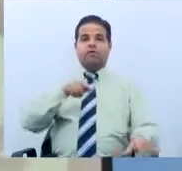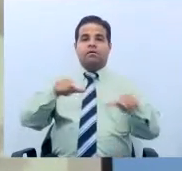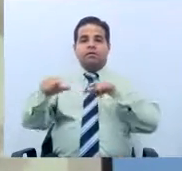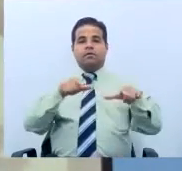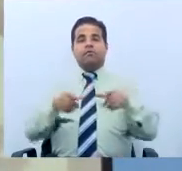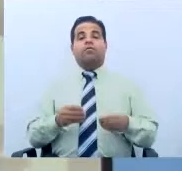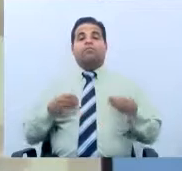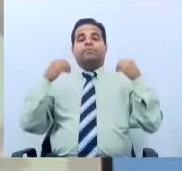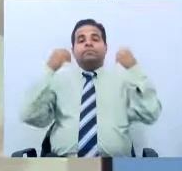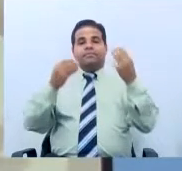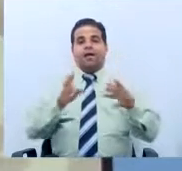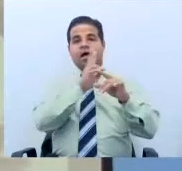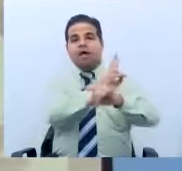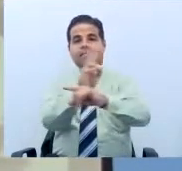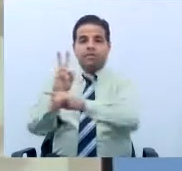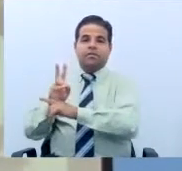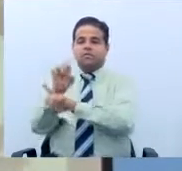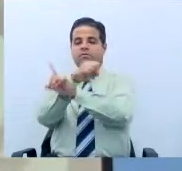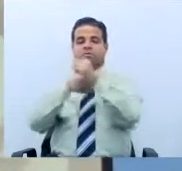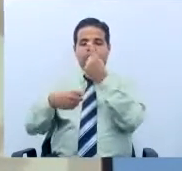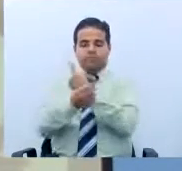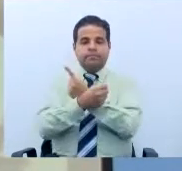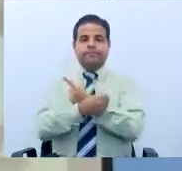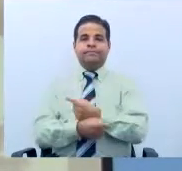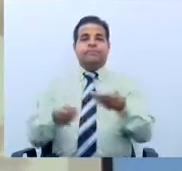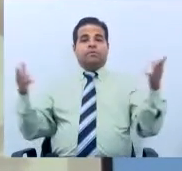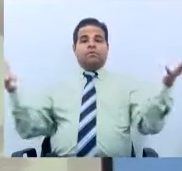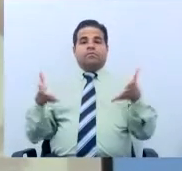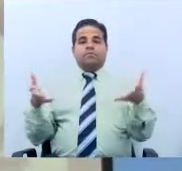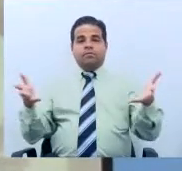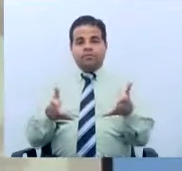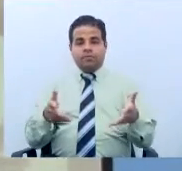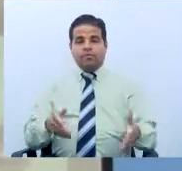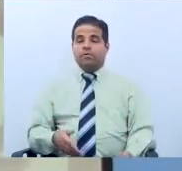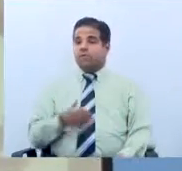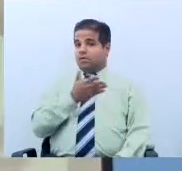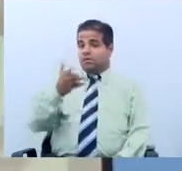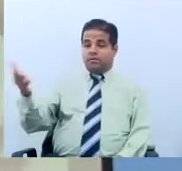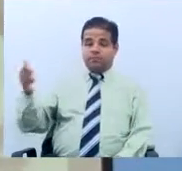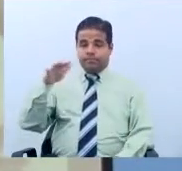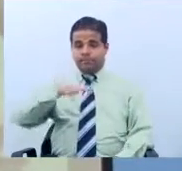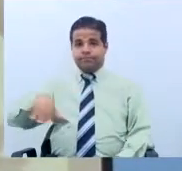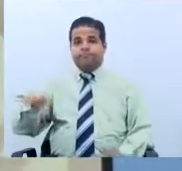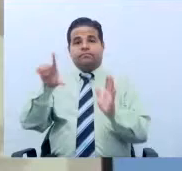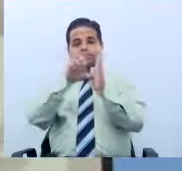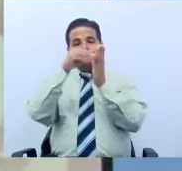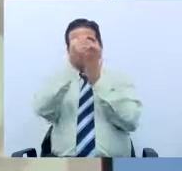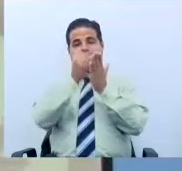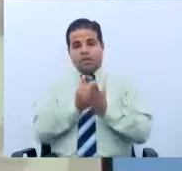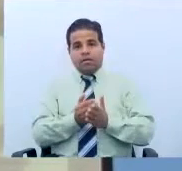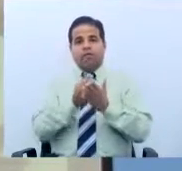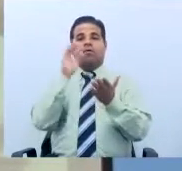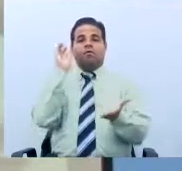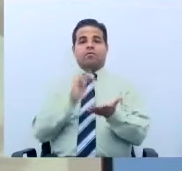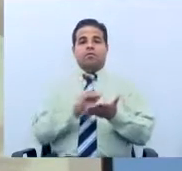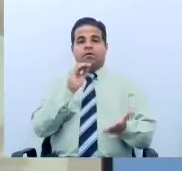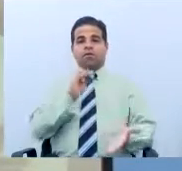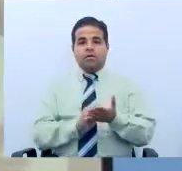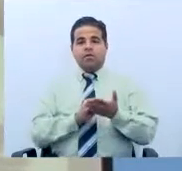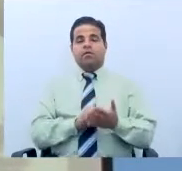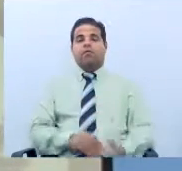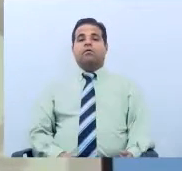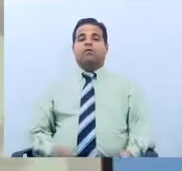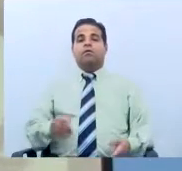Vamos dar a proteção social que hoje aqueles que não estão regularizados carecem.